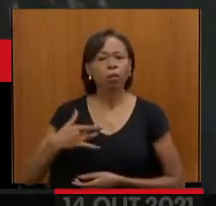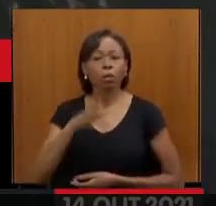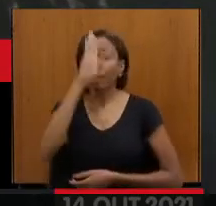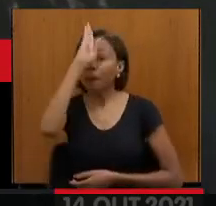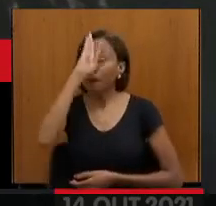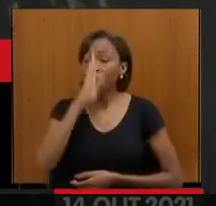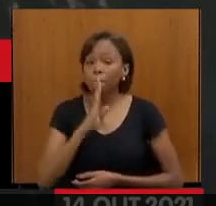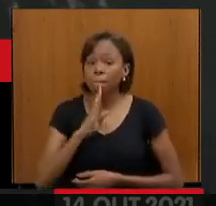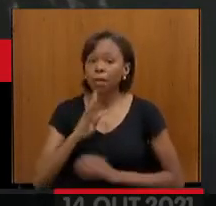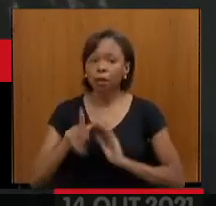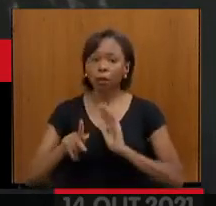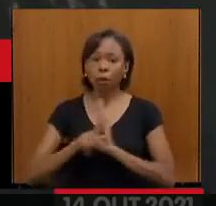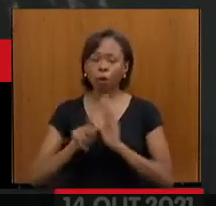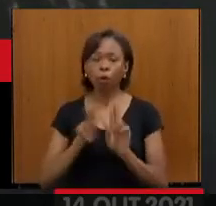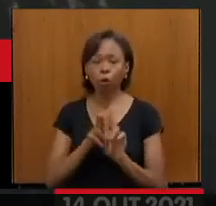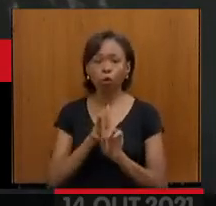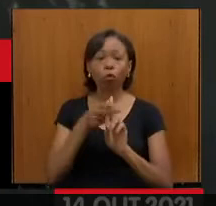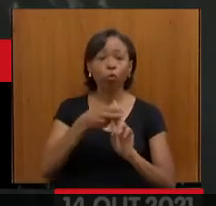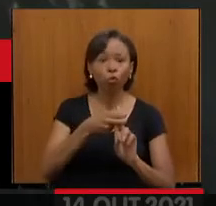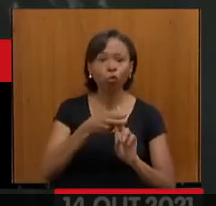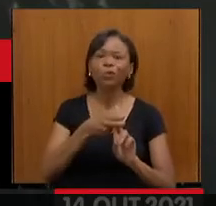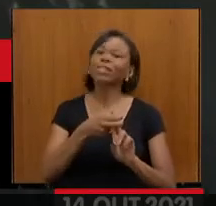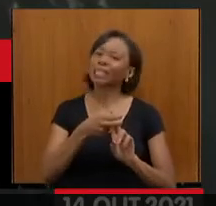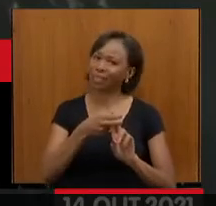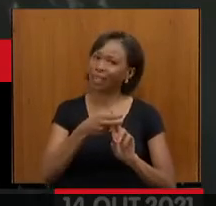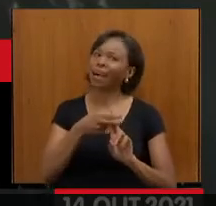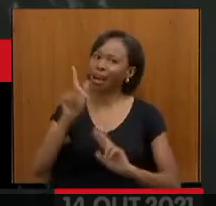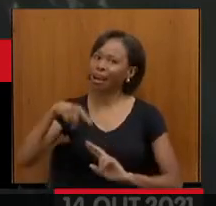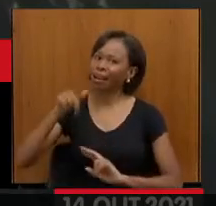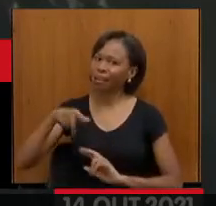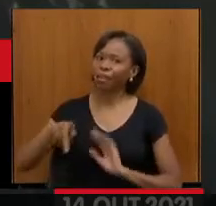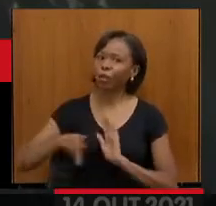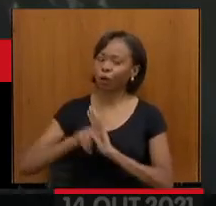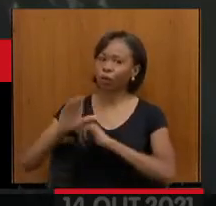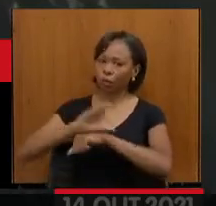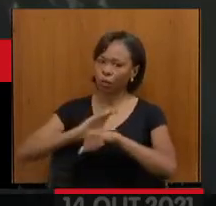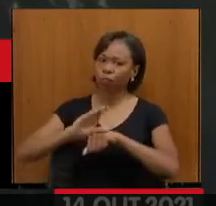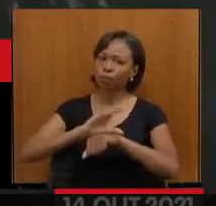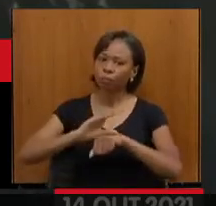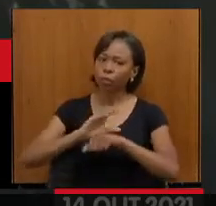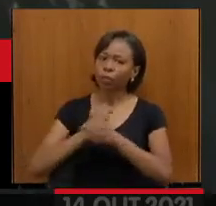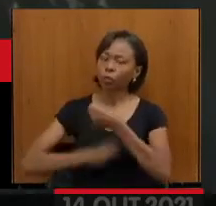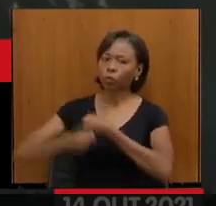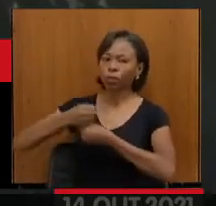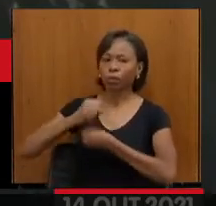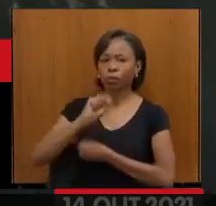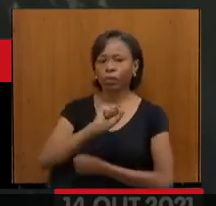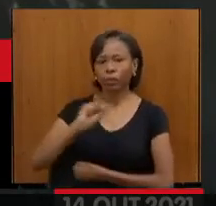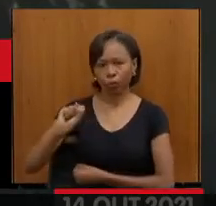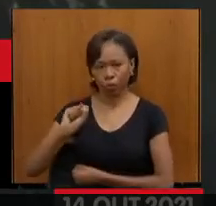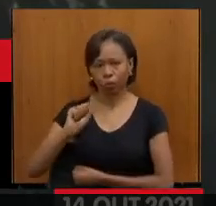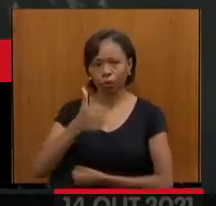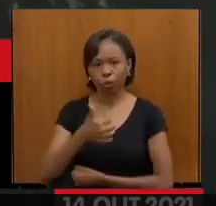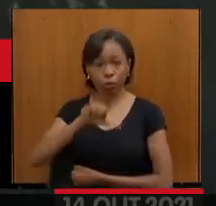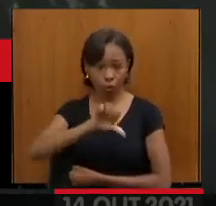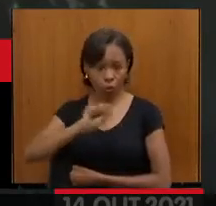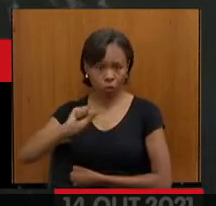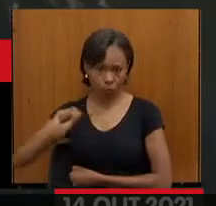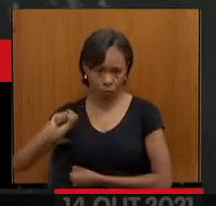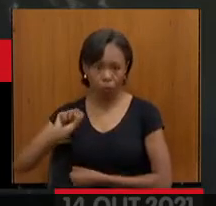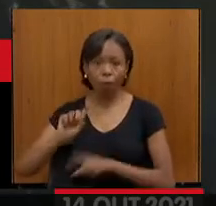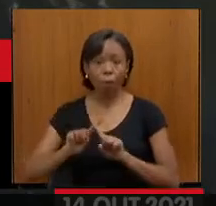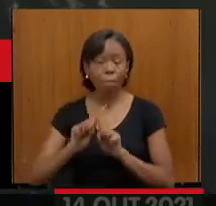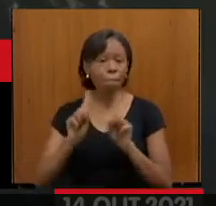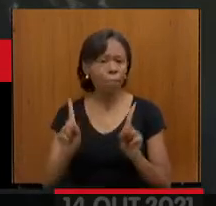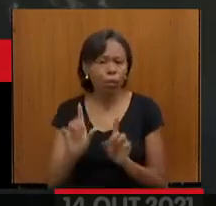através do SUS, é talvez a grande dádiva da nossa Constituição de 88. Mas que não pode ser